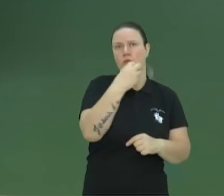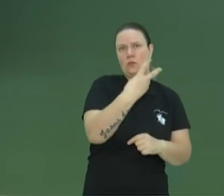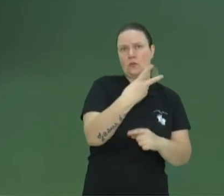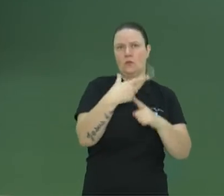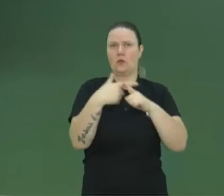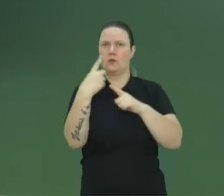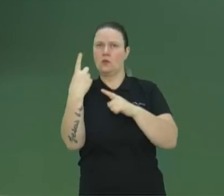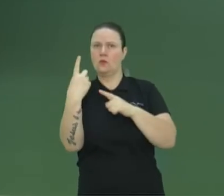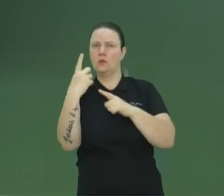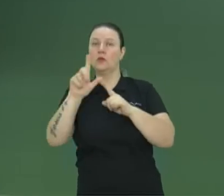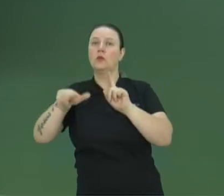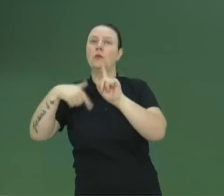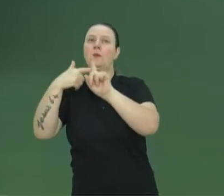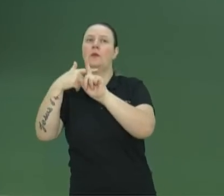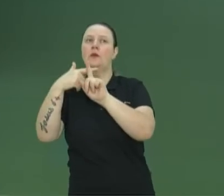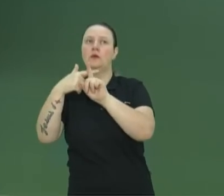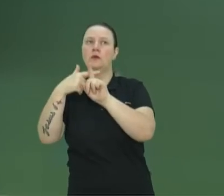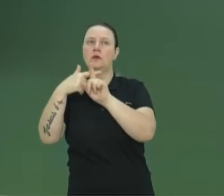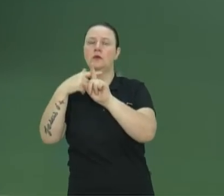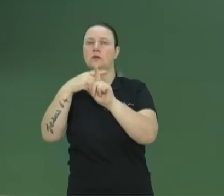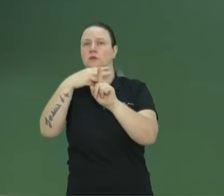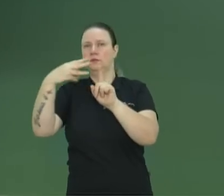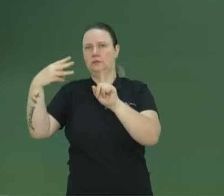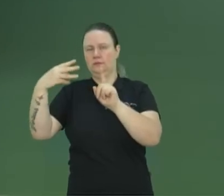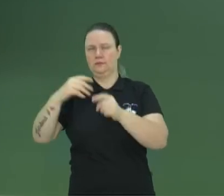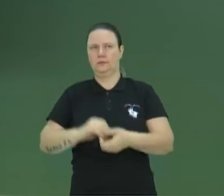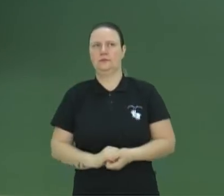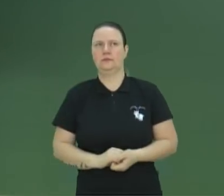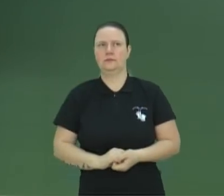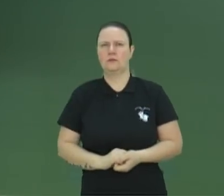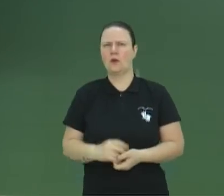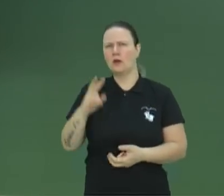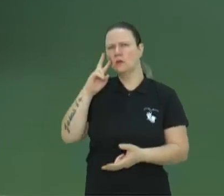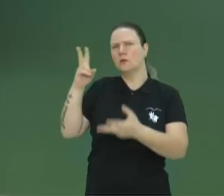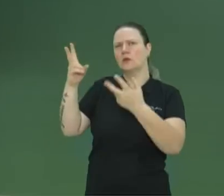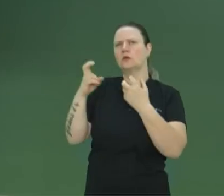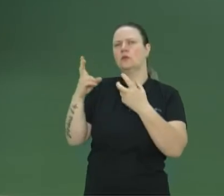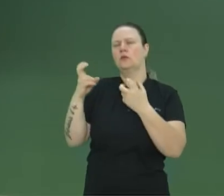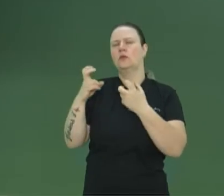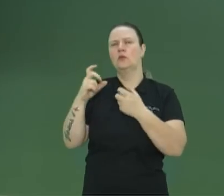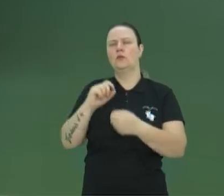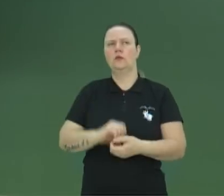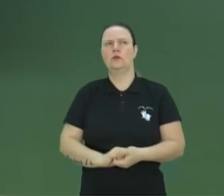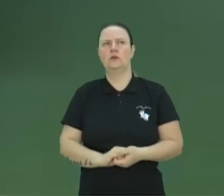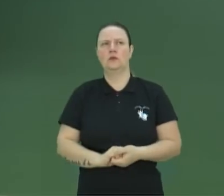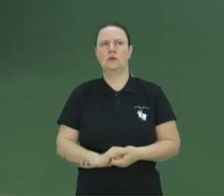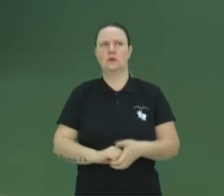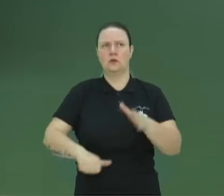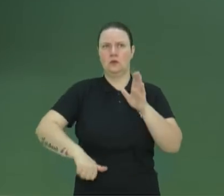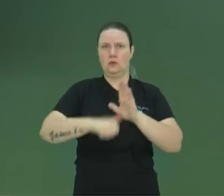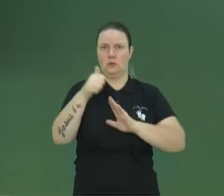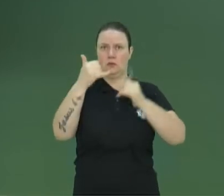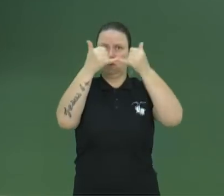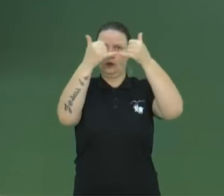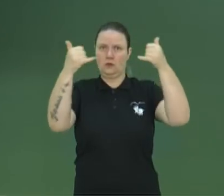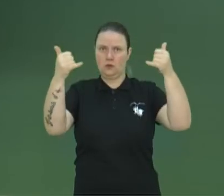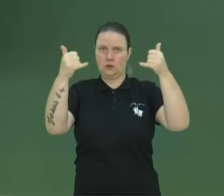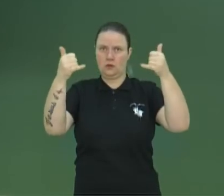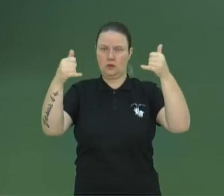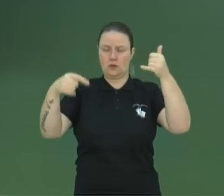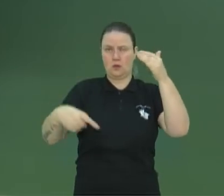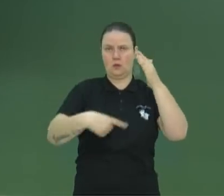e depois a soma. 2 vezes 1, 2, mais 1, 3. Note que no lugar do elemento da primeira linha e primeira coluna, eu